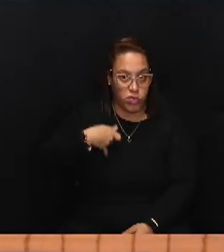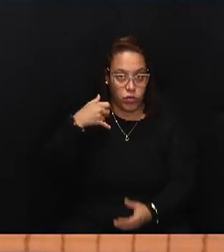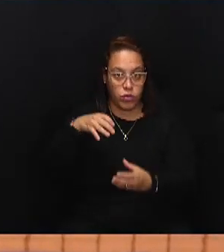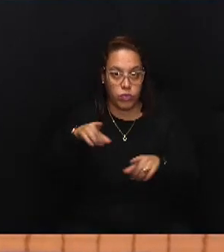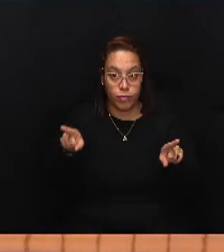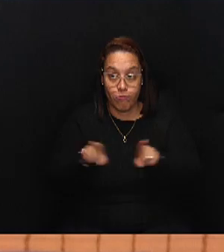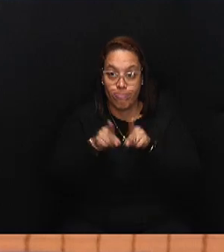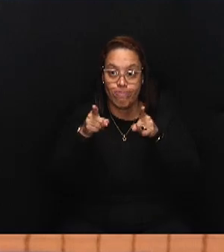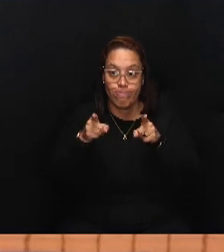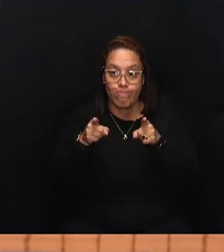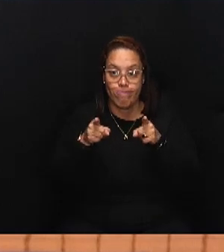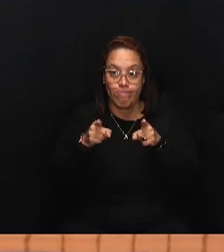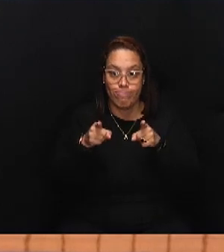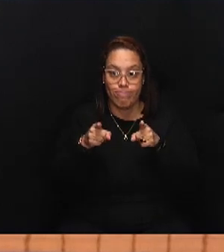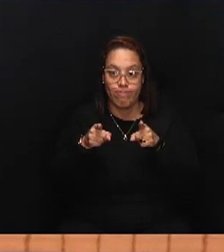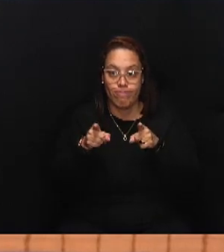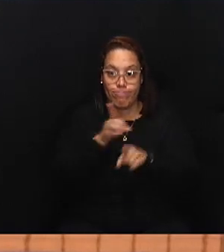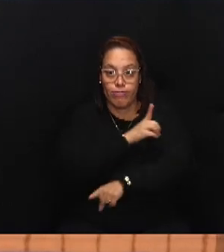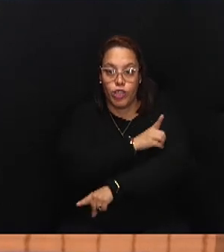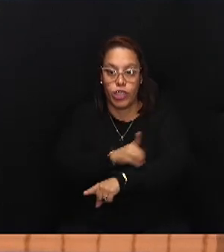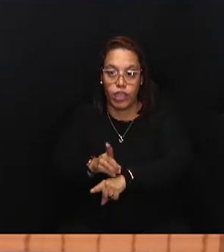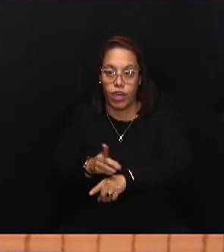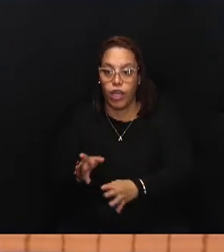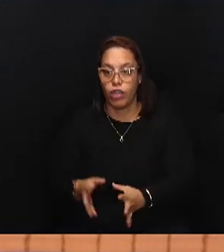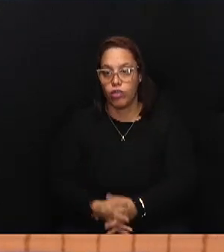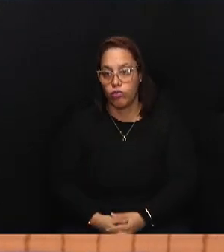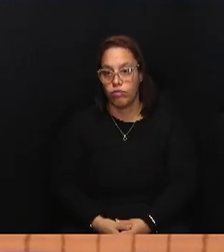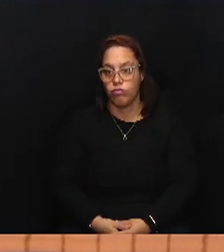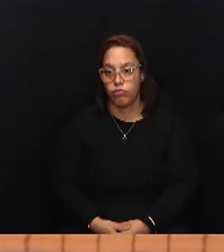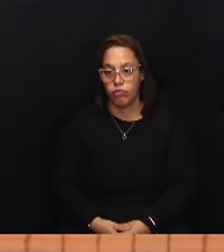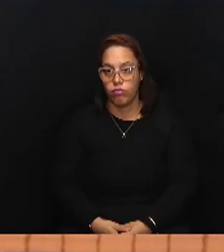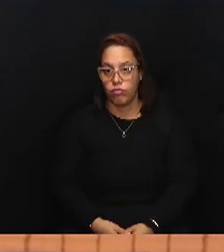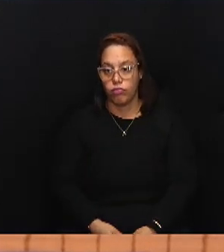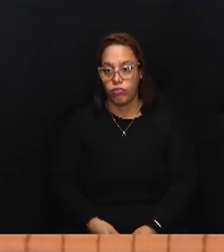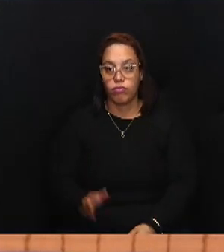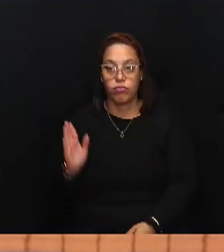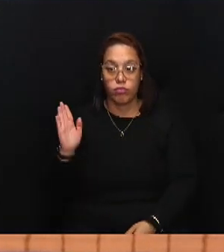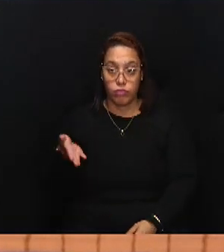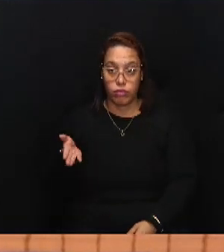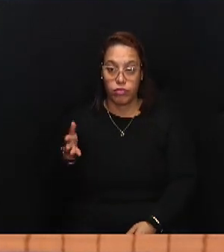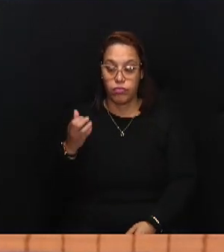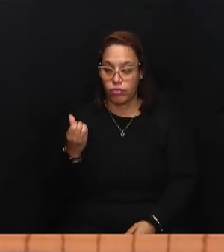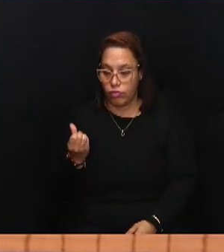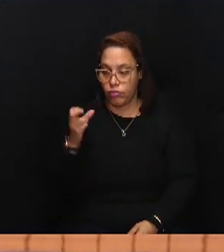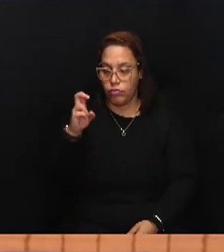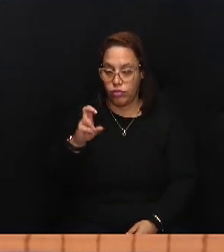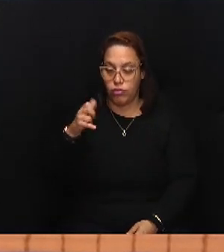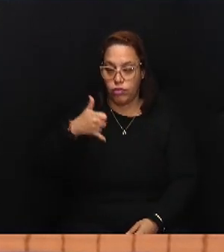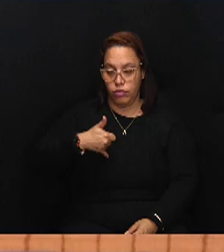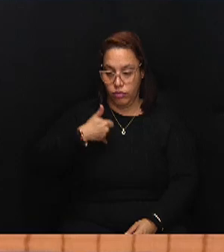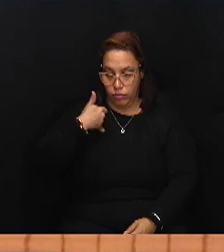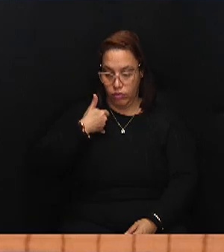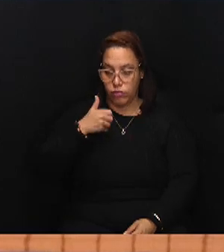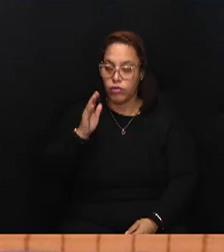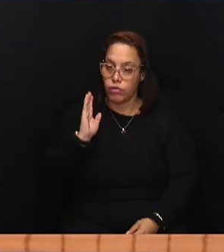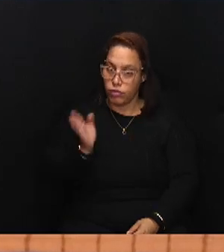Todos nós. Eu falo por eles porque eu também já estou com 65 anos, eu